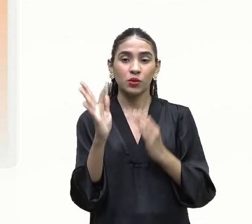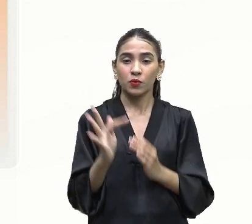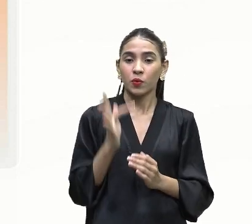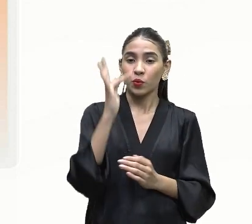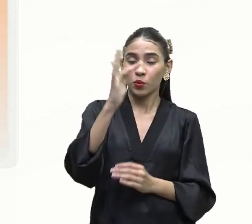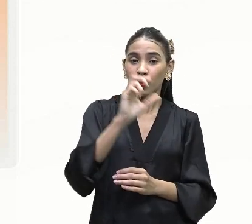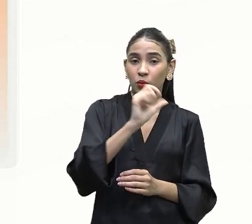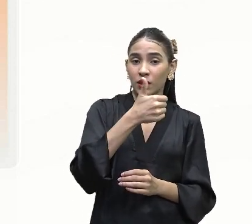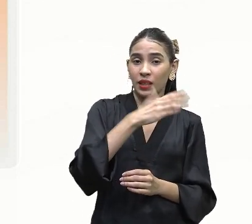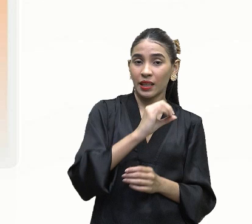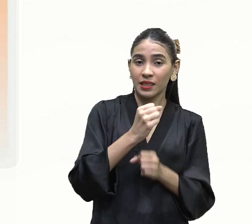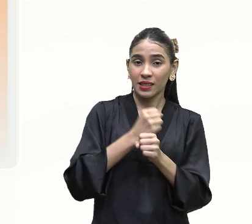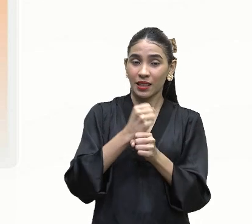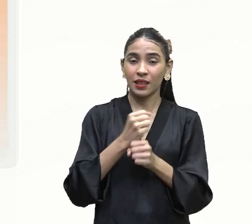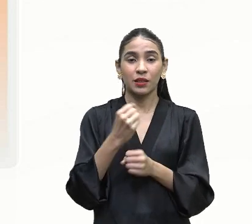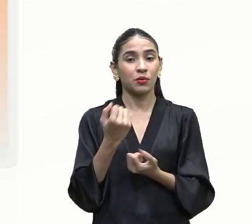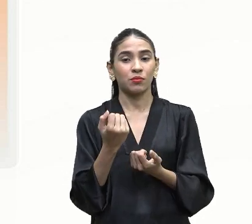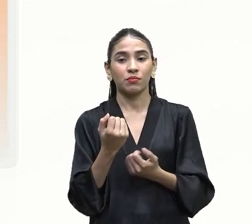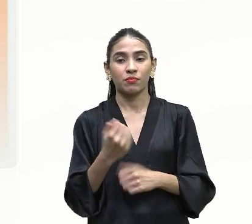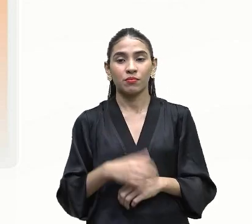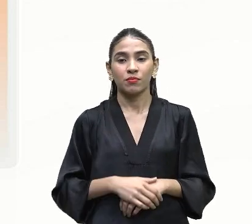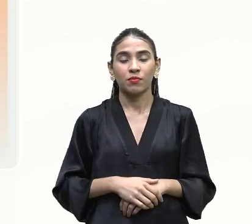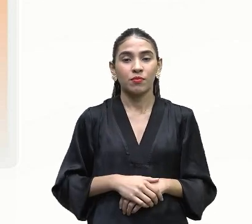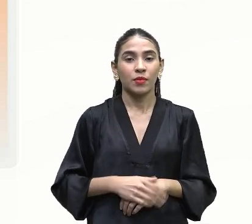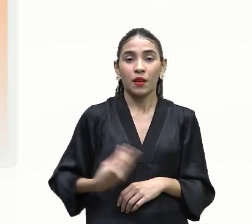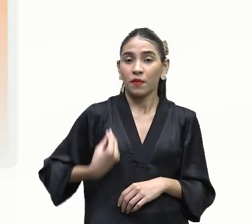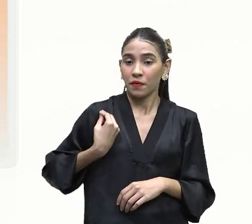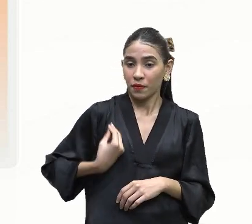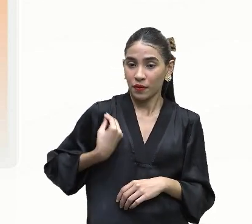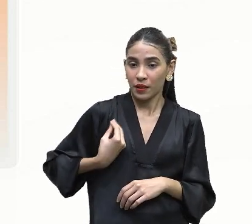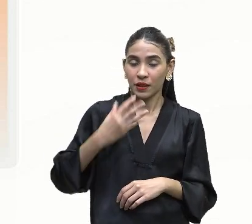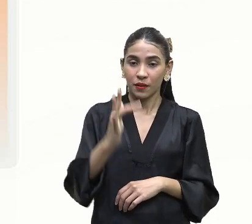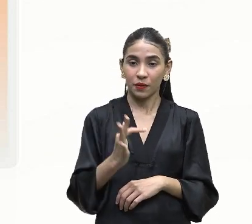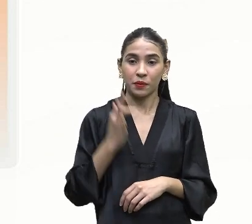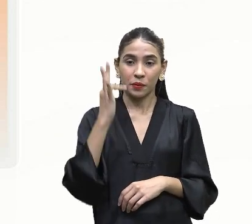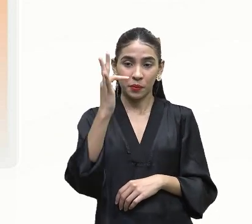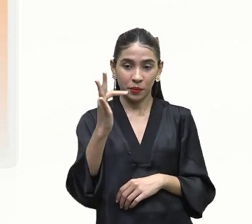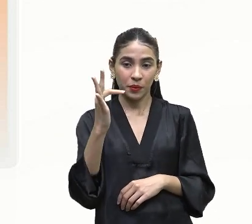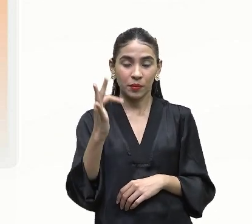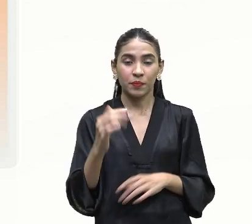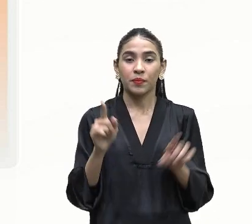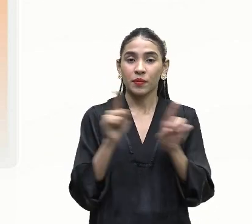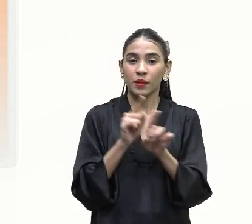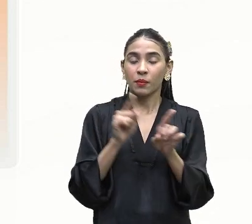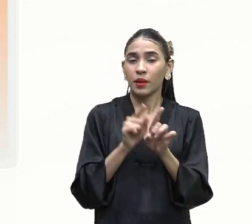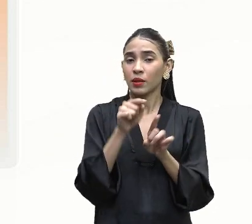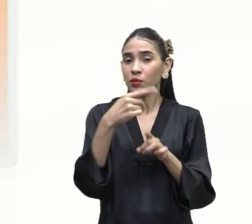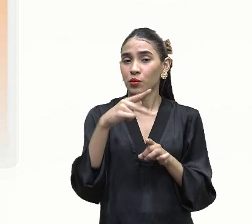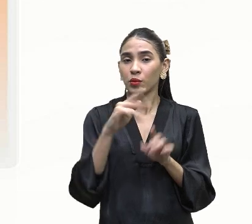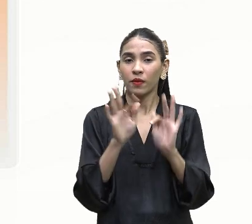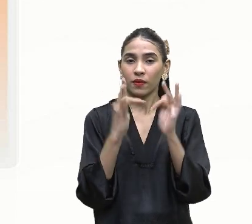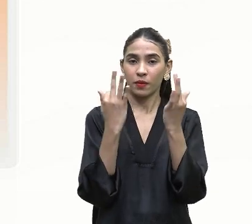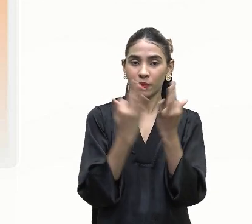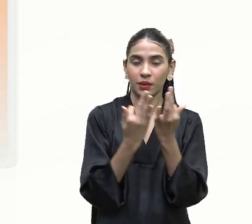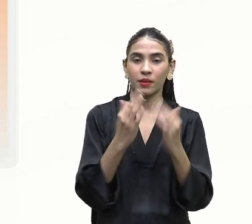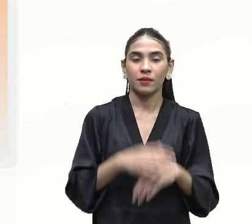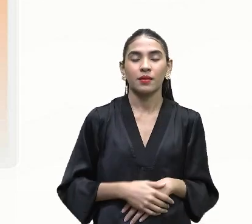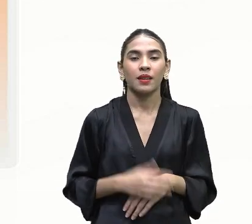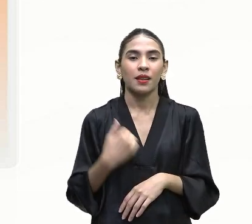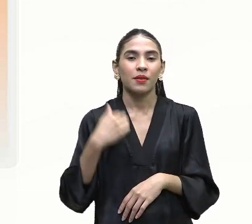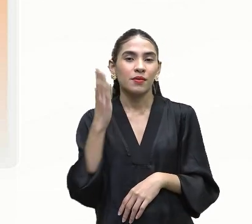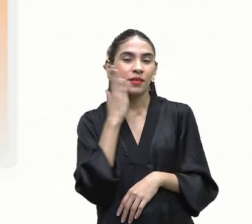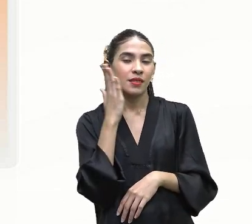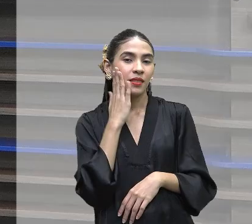10 anos, ou seja, para a sua vida futura e também da sua família, na verdade. Eu sei que